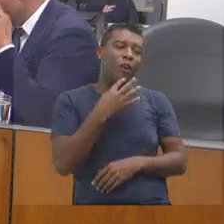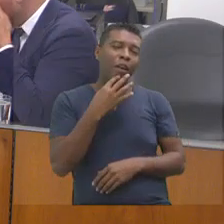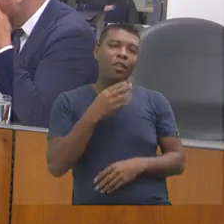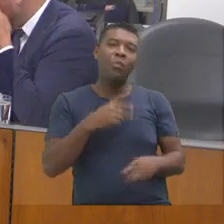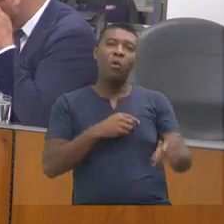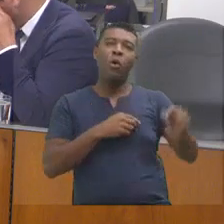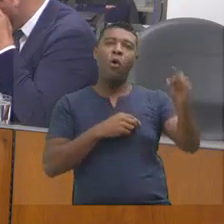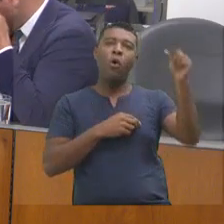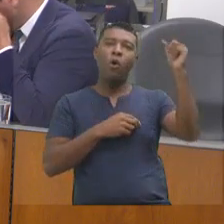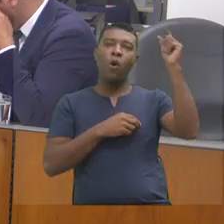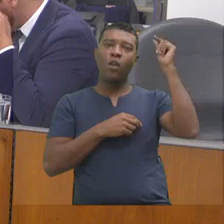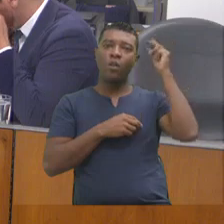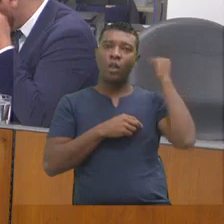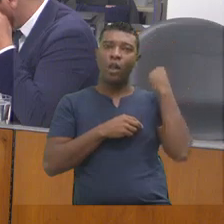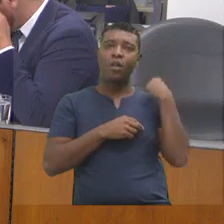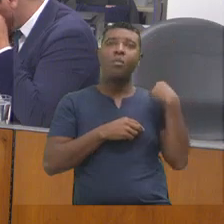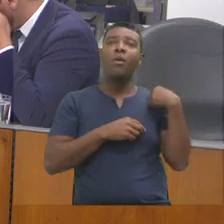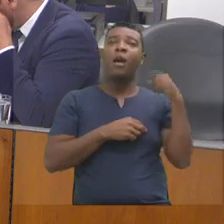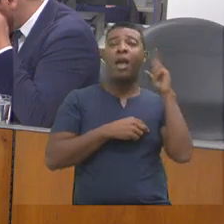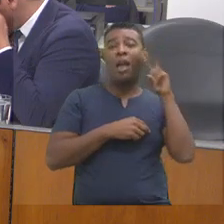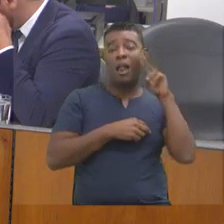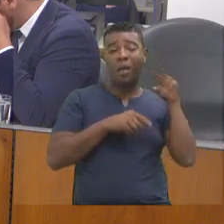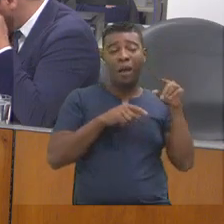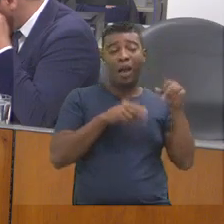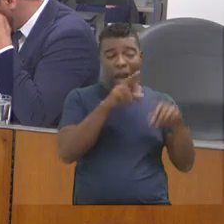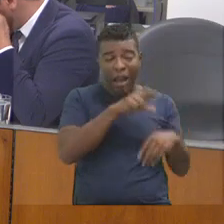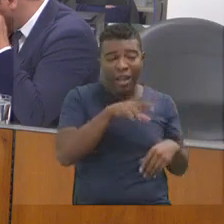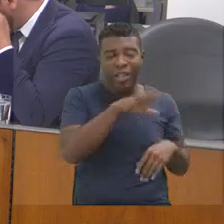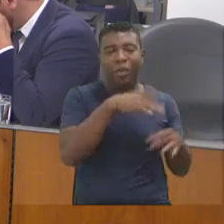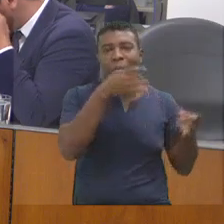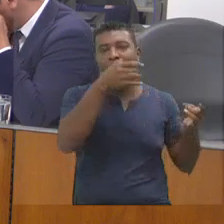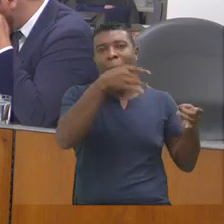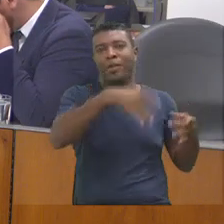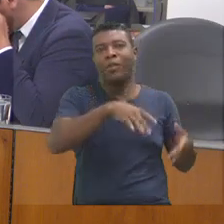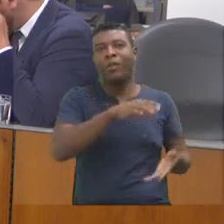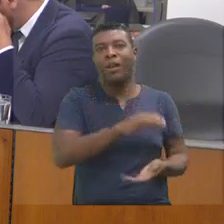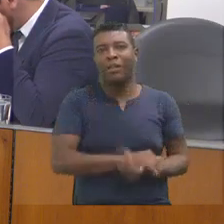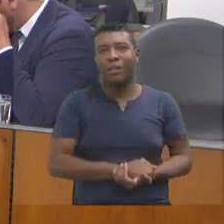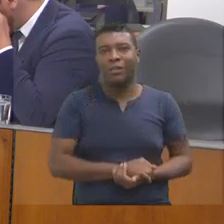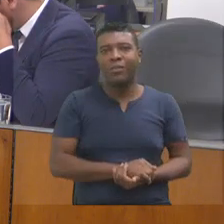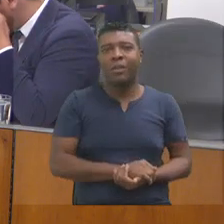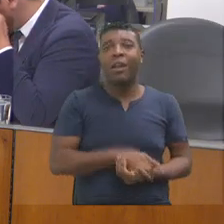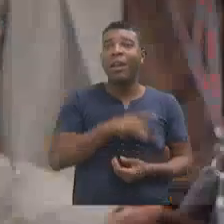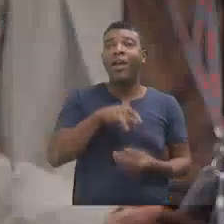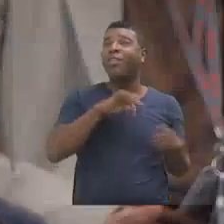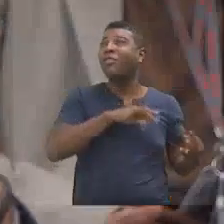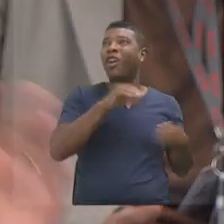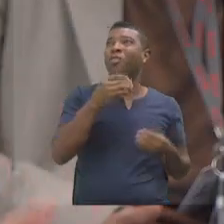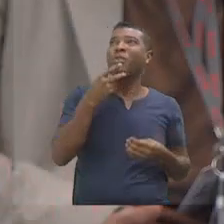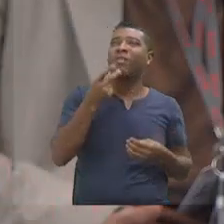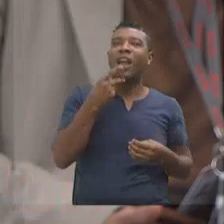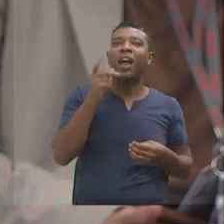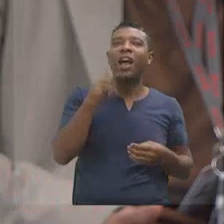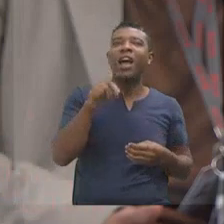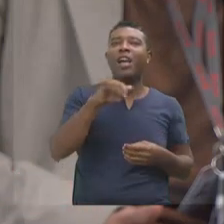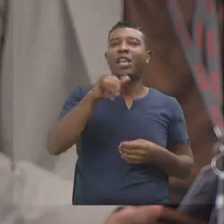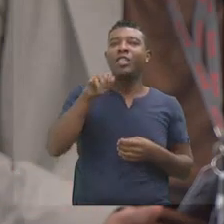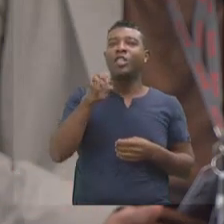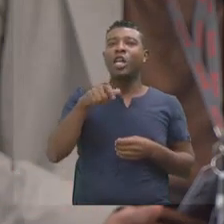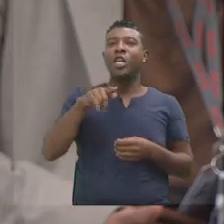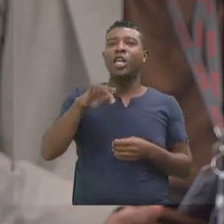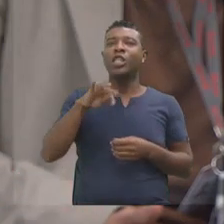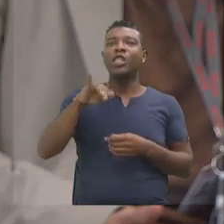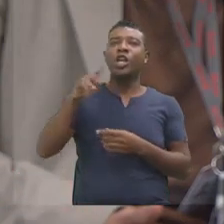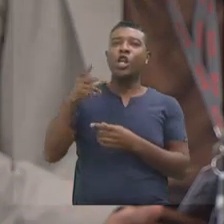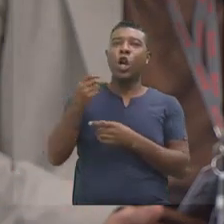e como Aquela região ela era abandonada né a gente fala é o que eu falo tá na ponta da língua de todo mundo dizer que Jequitinhonha é